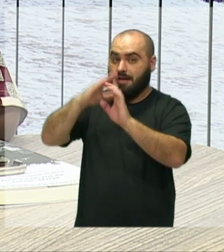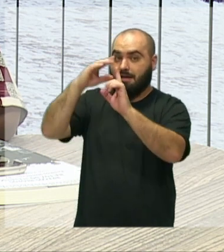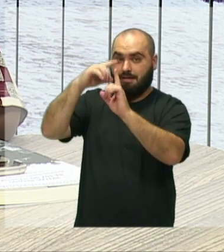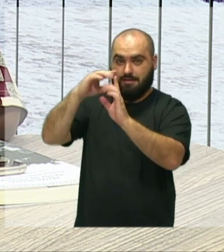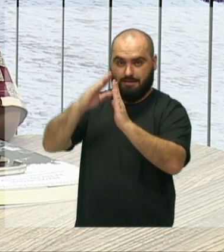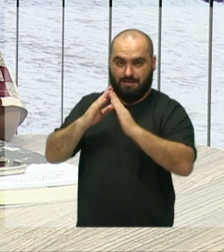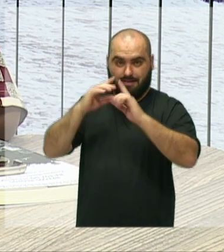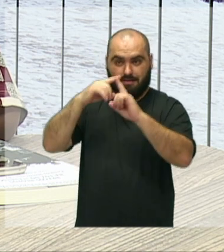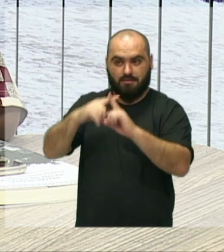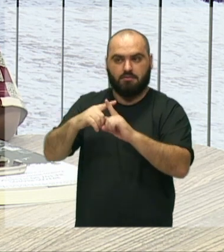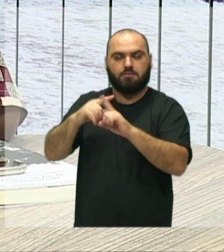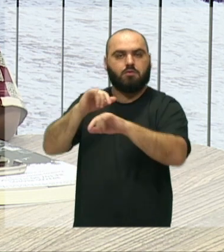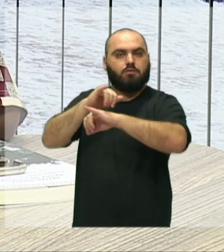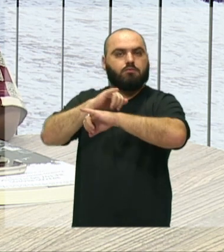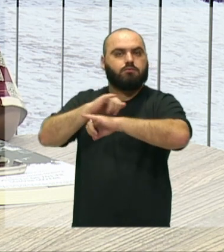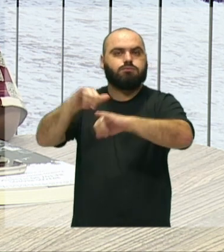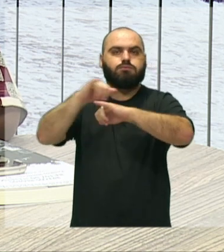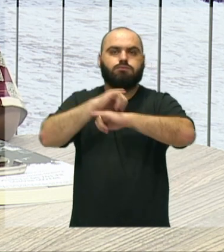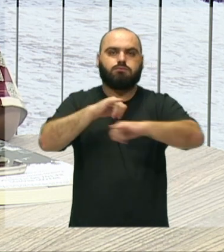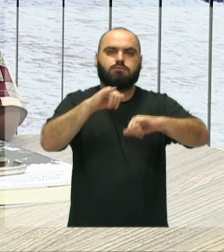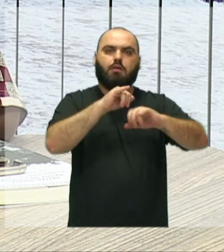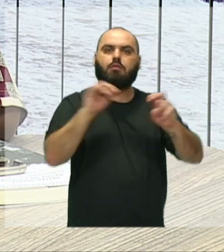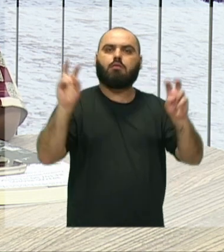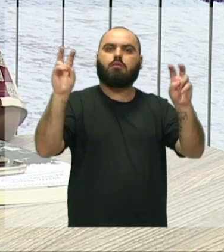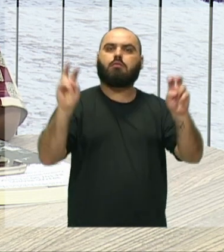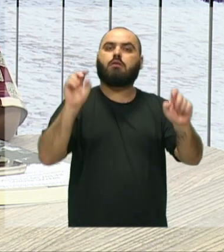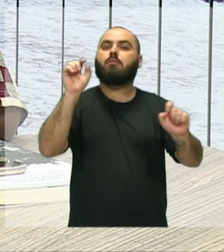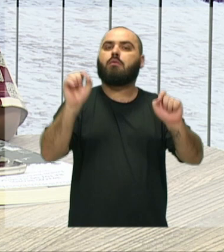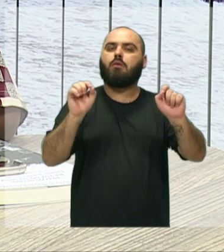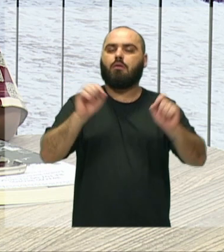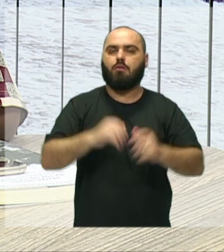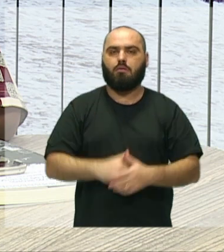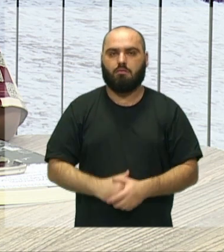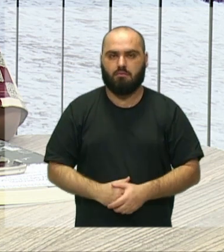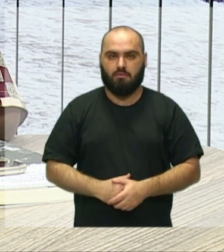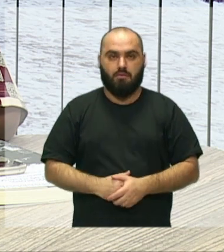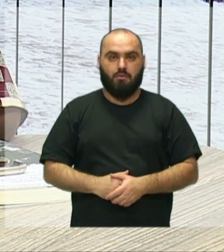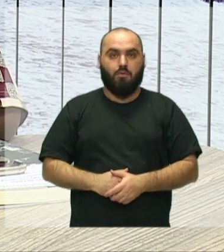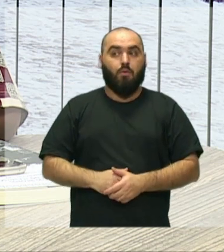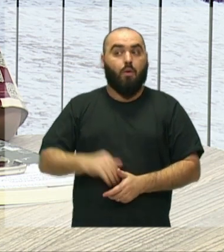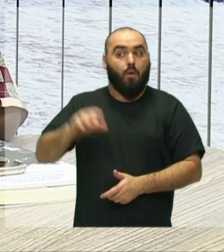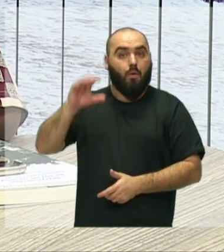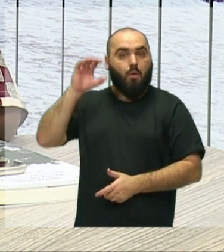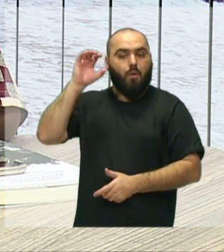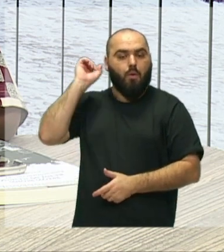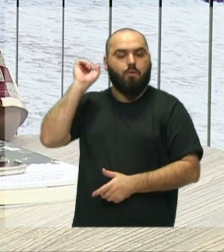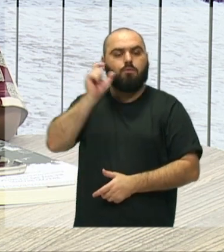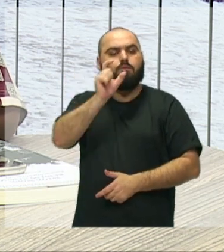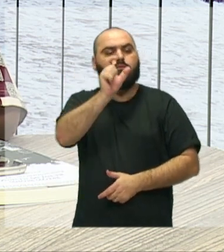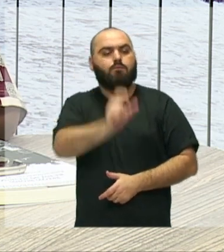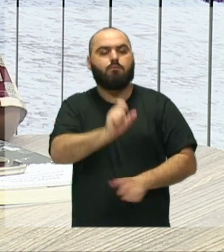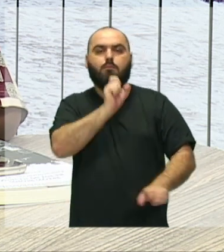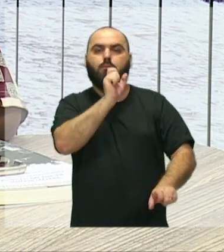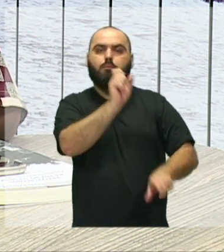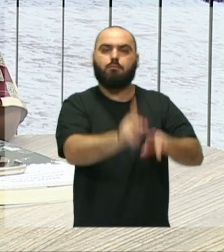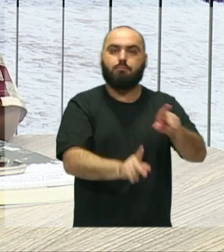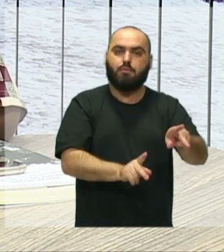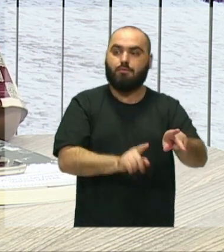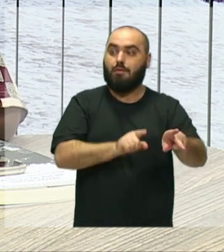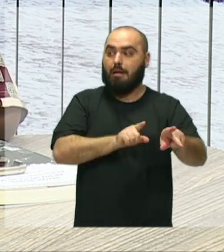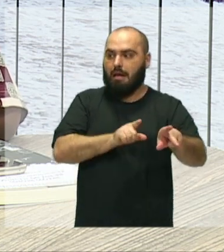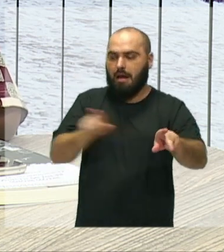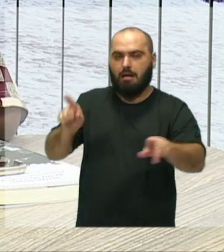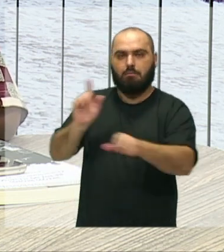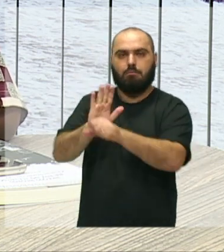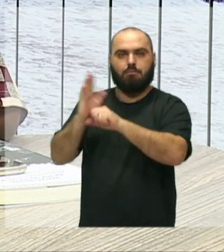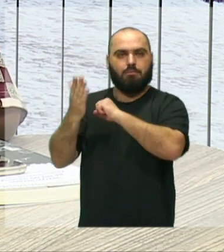campanha da fraternidade com a temática Ouvir o clamor desse povo. Então, aqui no bairro da Fazenda, o